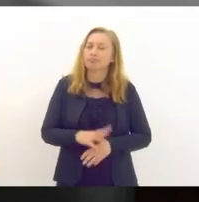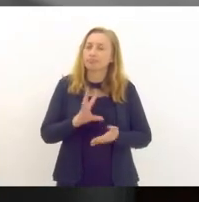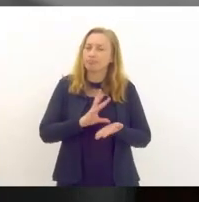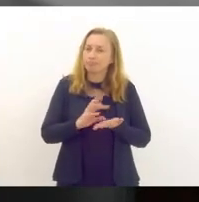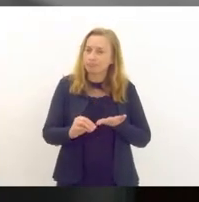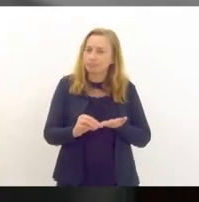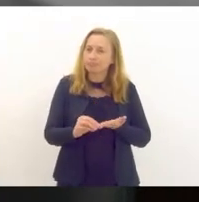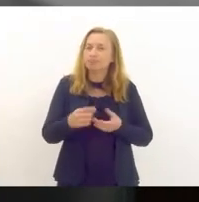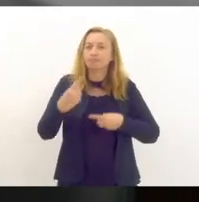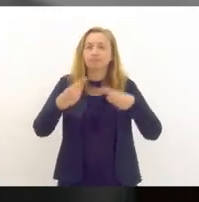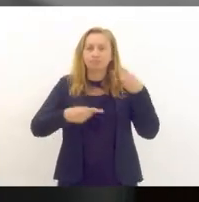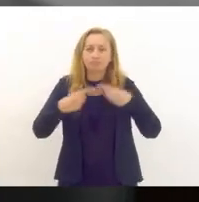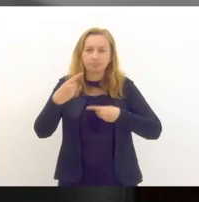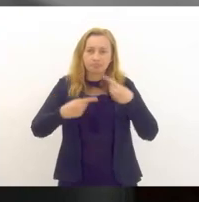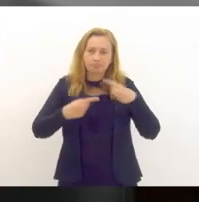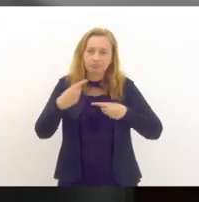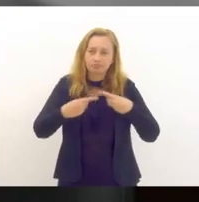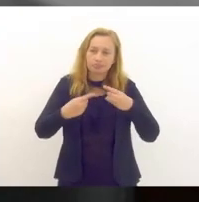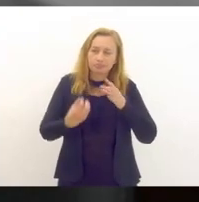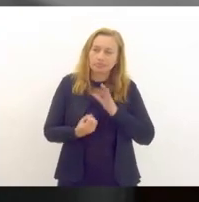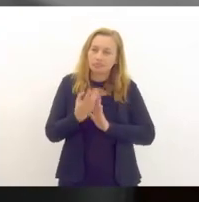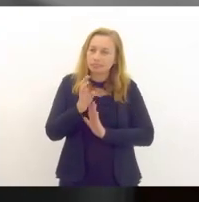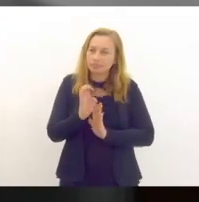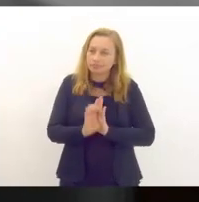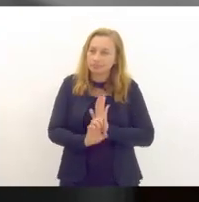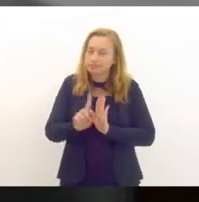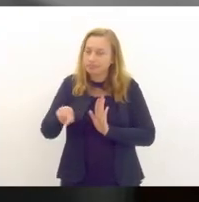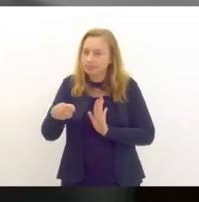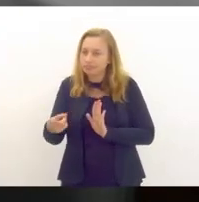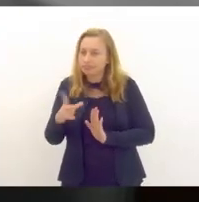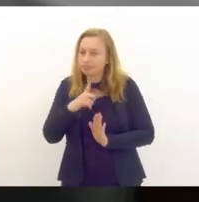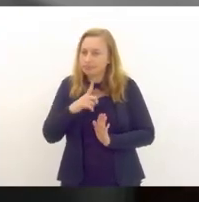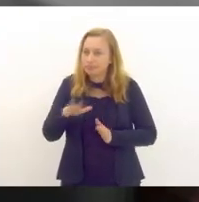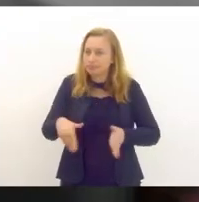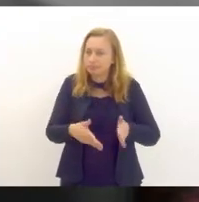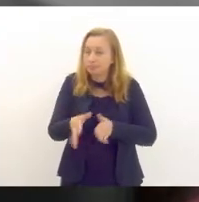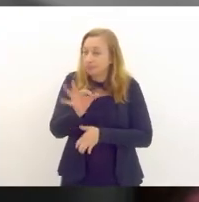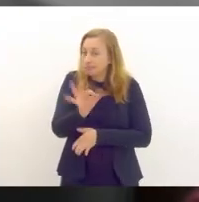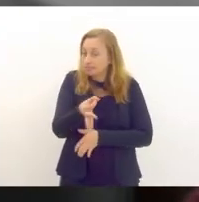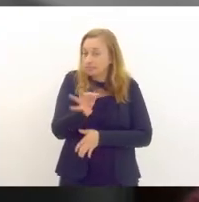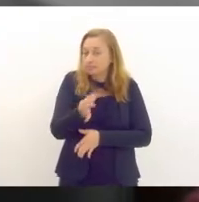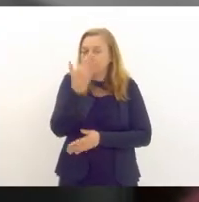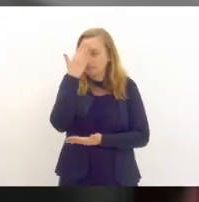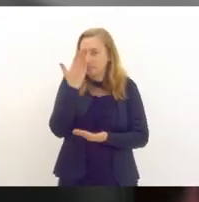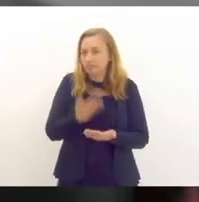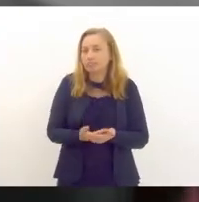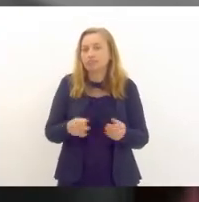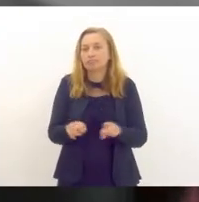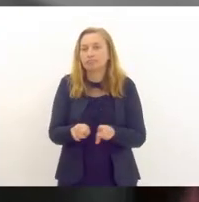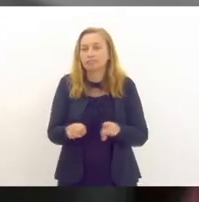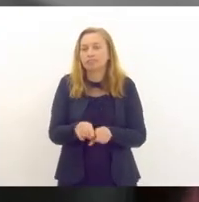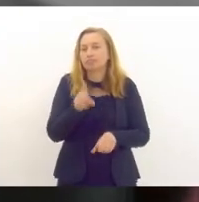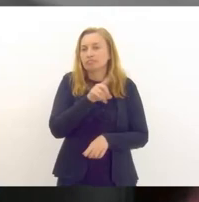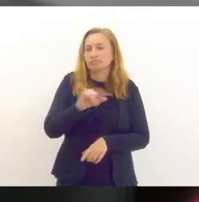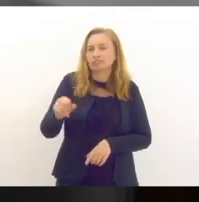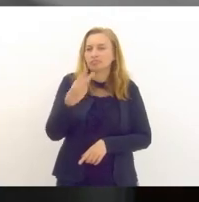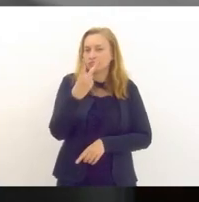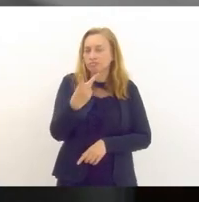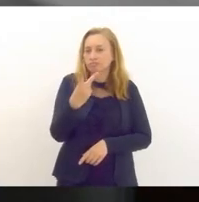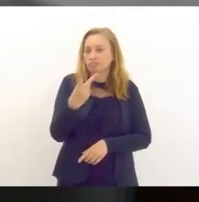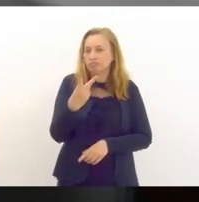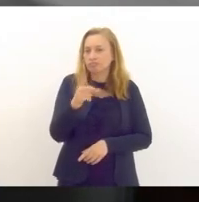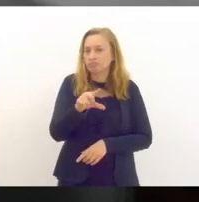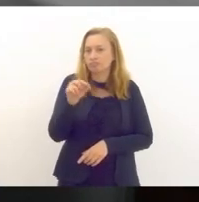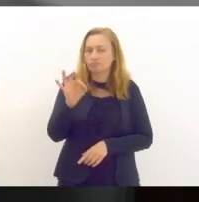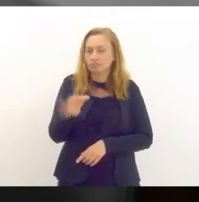pauta aqui para as discussões para eventuais emendas depois que a gente vê algum Norte acredito também que no dia 2 não seja a solução definitiva